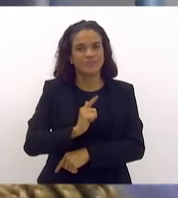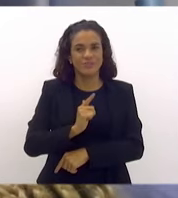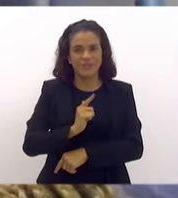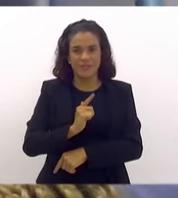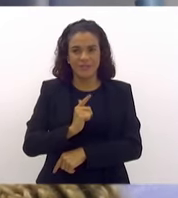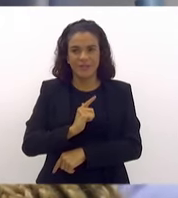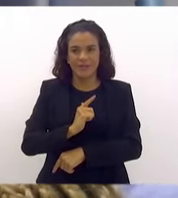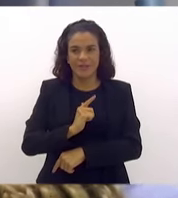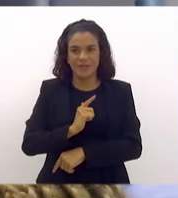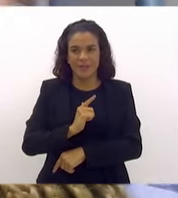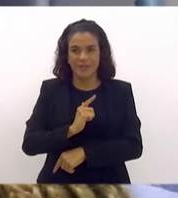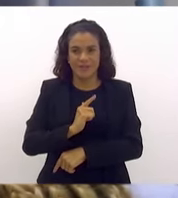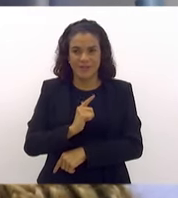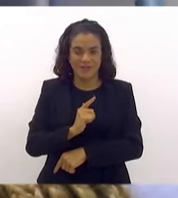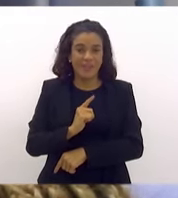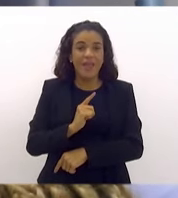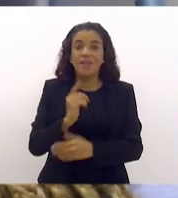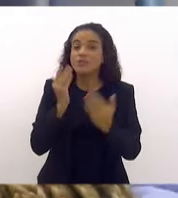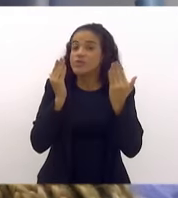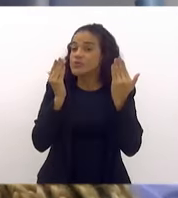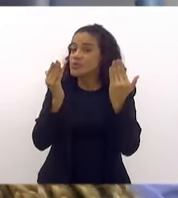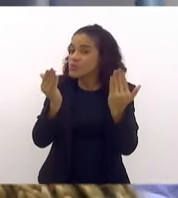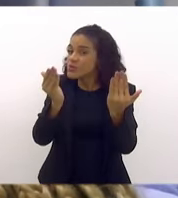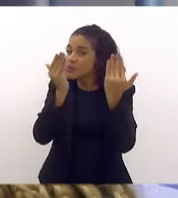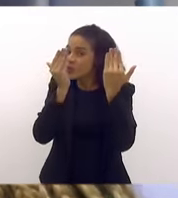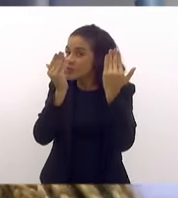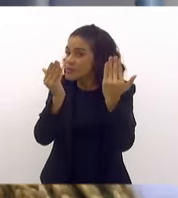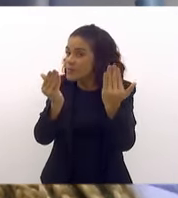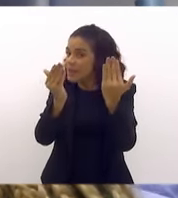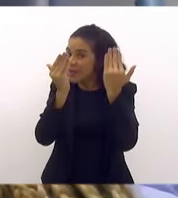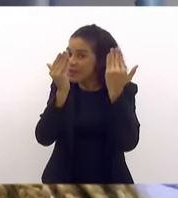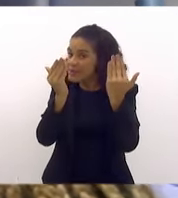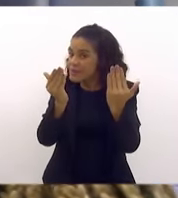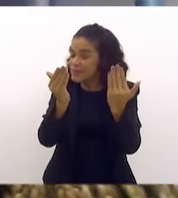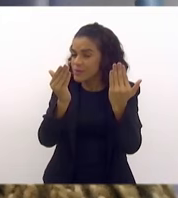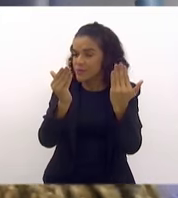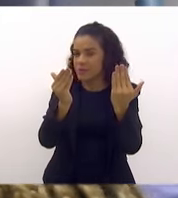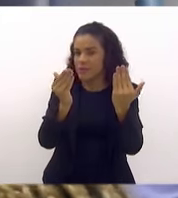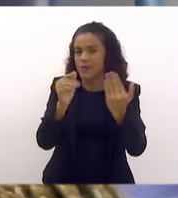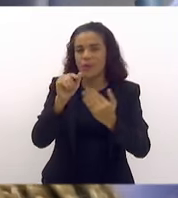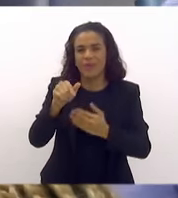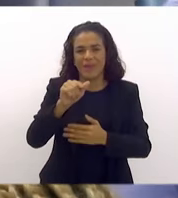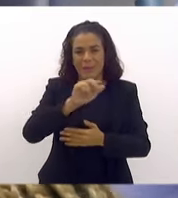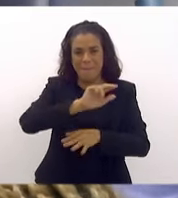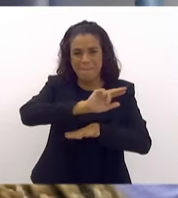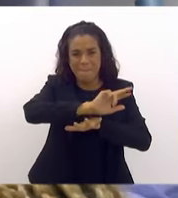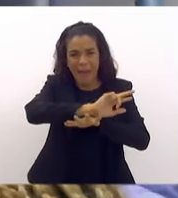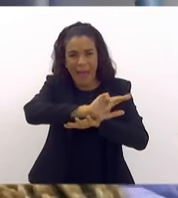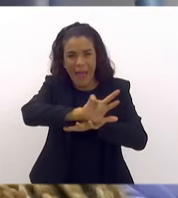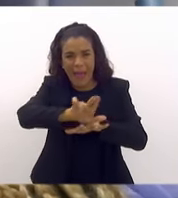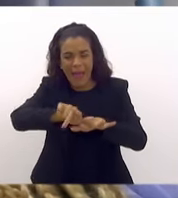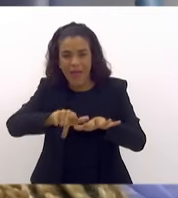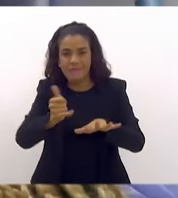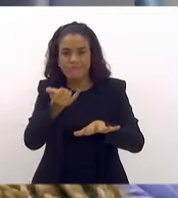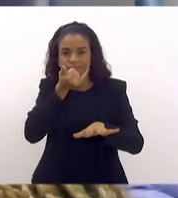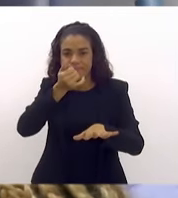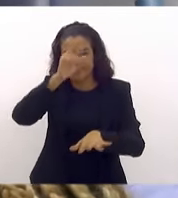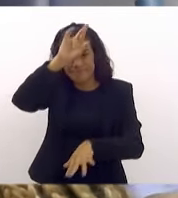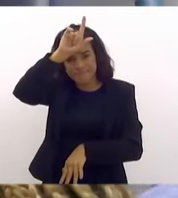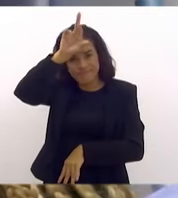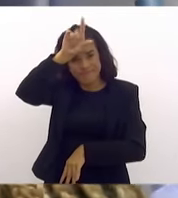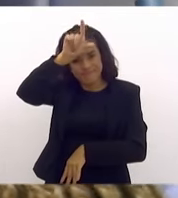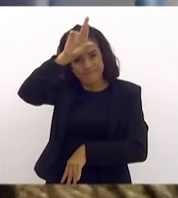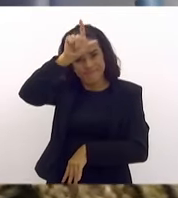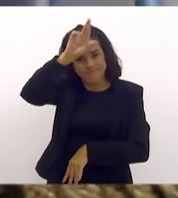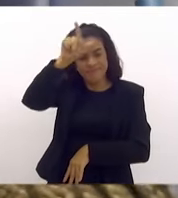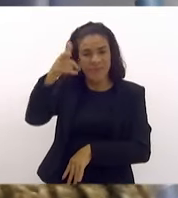uma de suspeitos uma sequência de equívocos não há nenhum